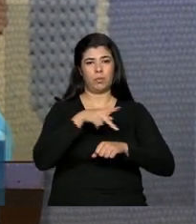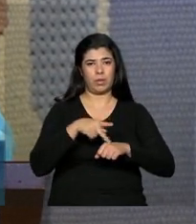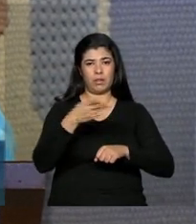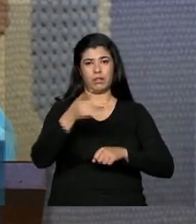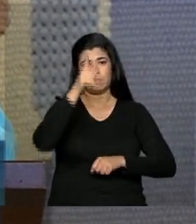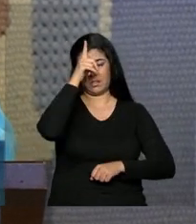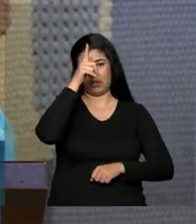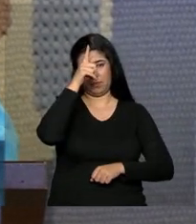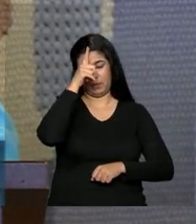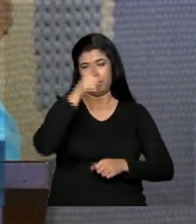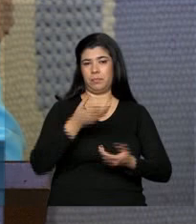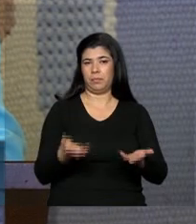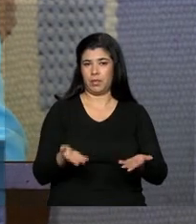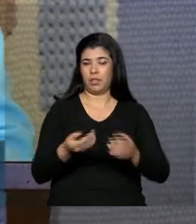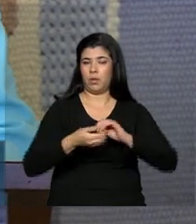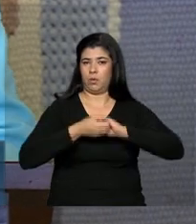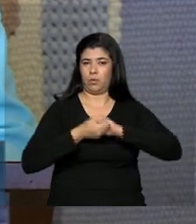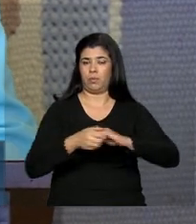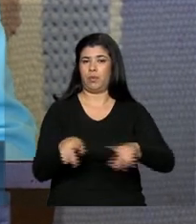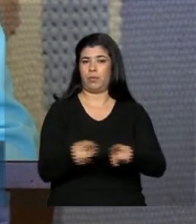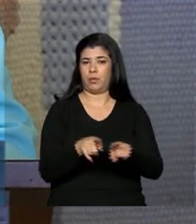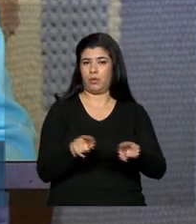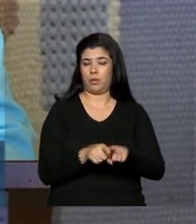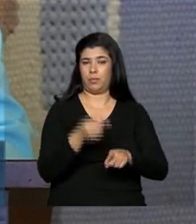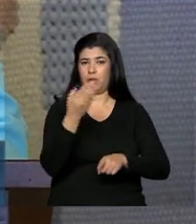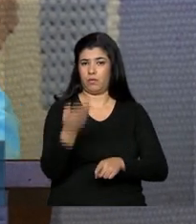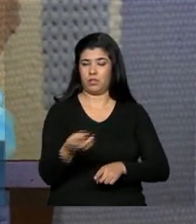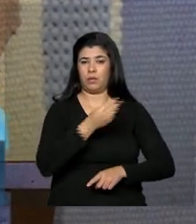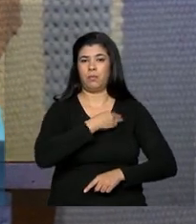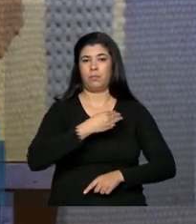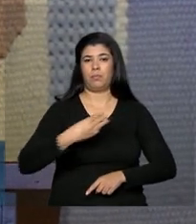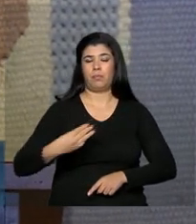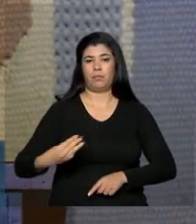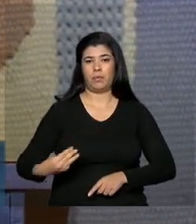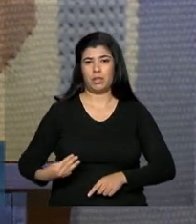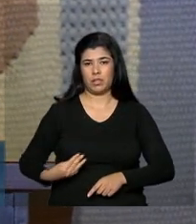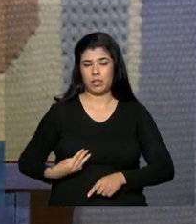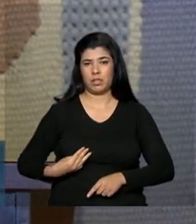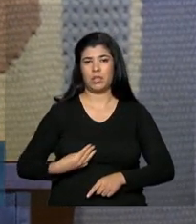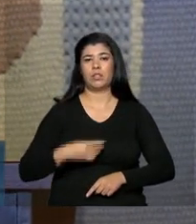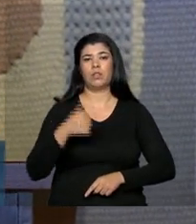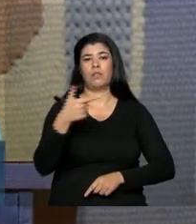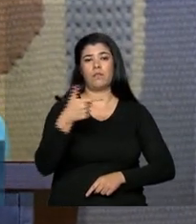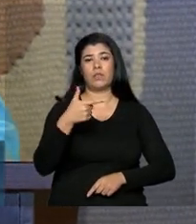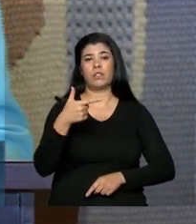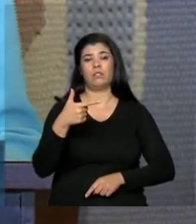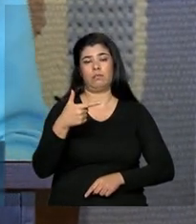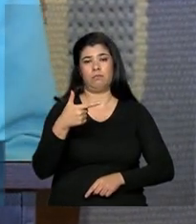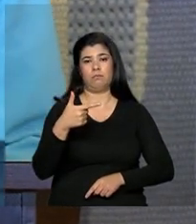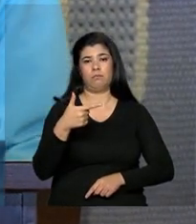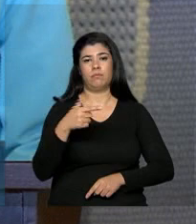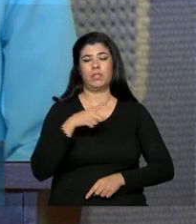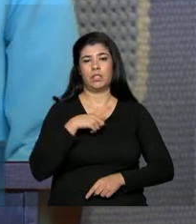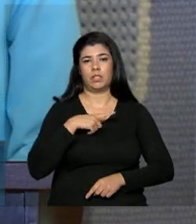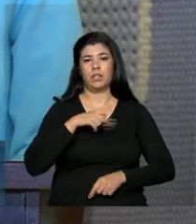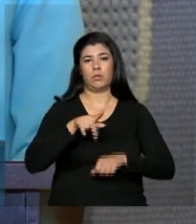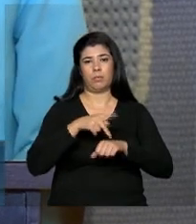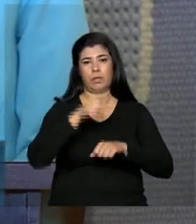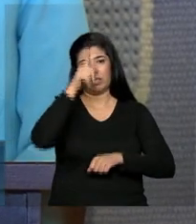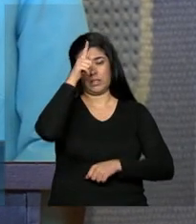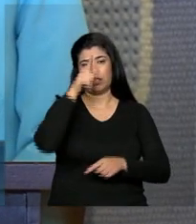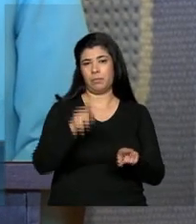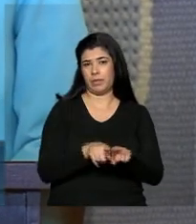Brasil. Queria cumprimentar também as senhoras e os senhores ministros, os senhores vice-ministros da